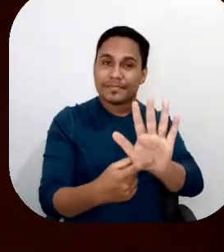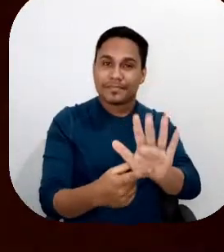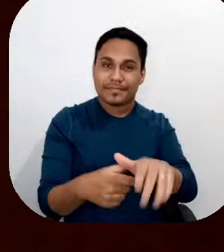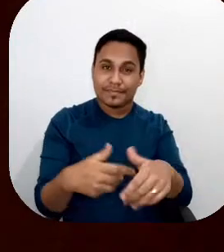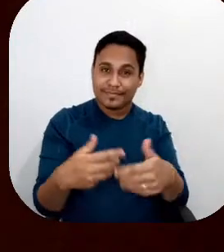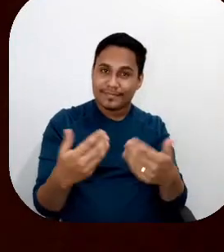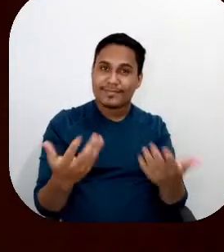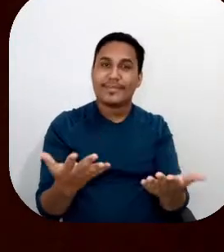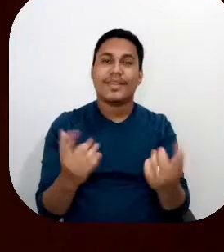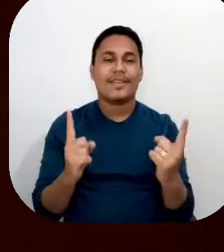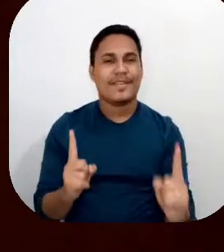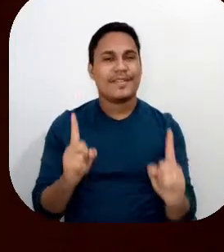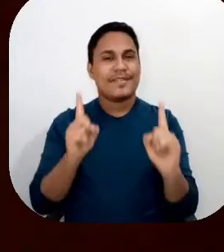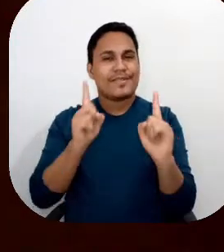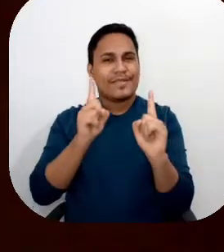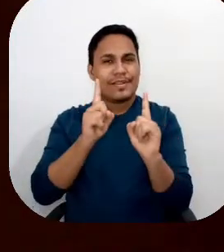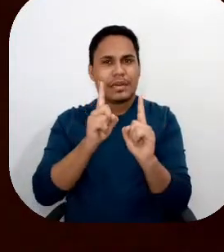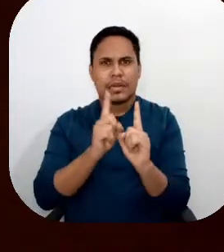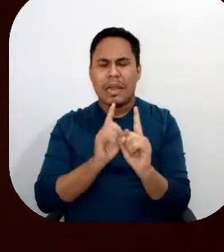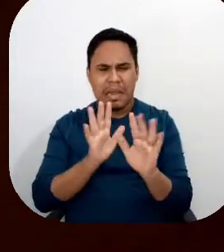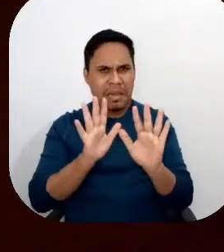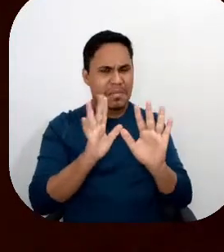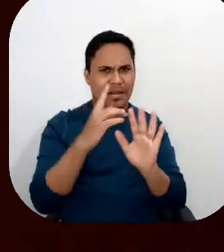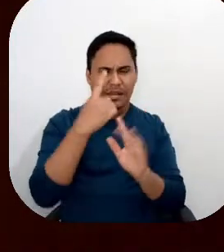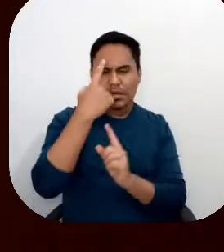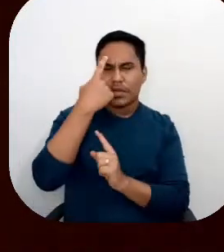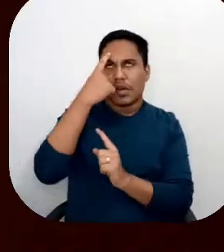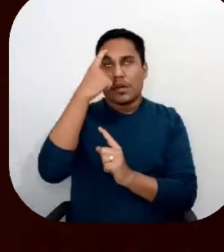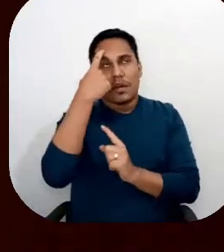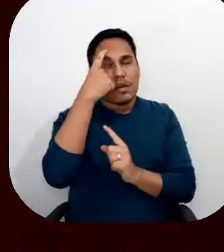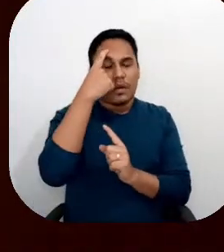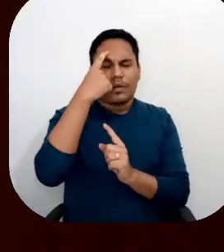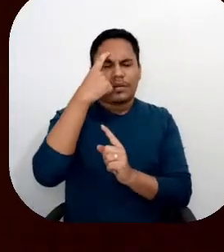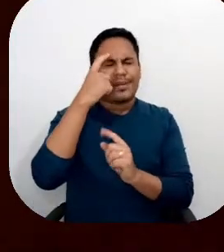isso é o pior.